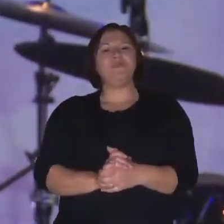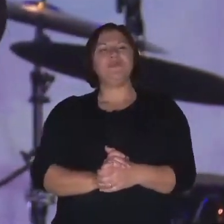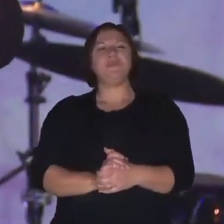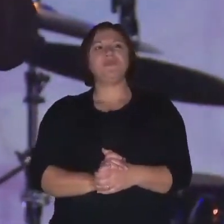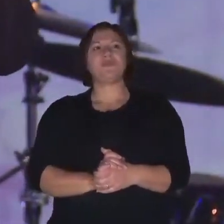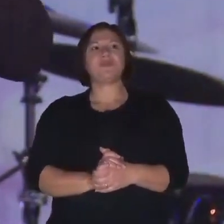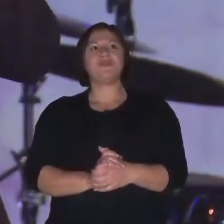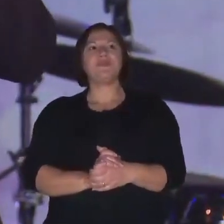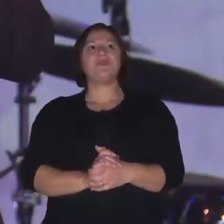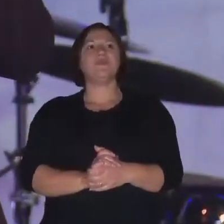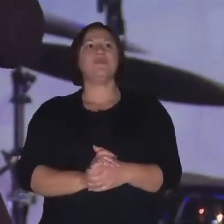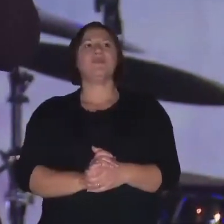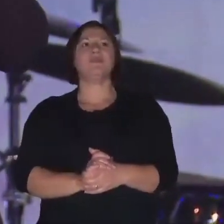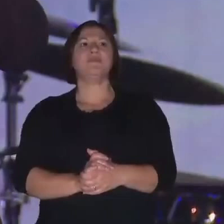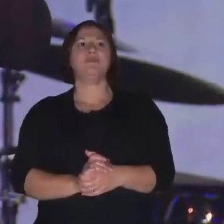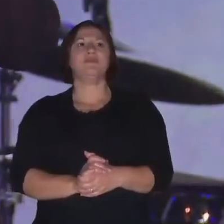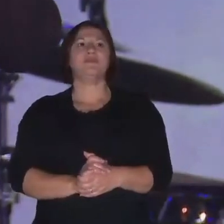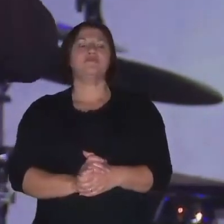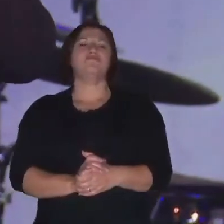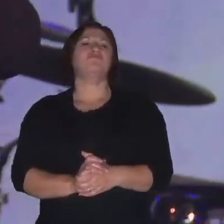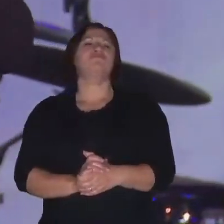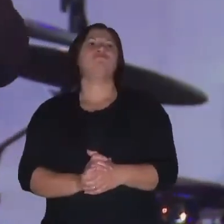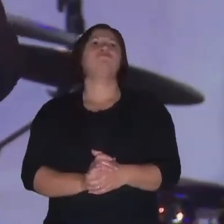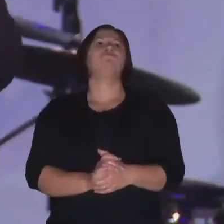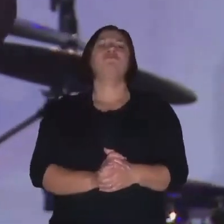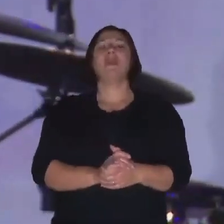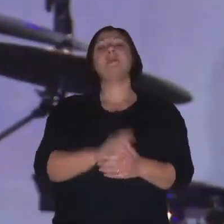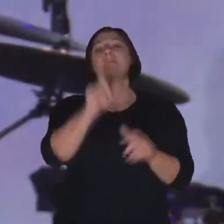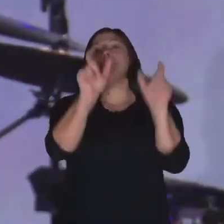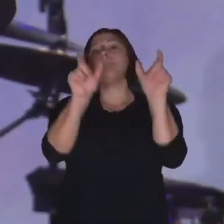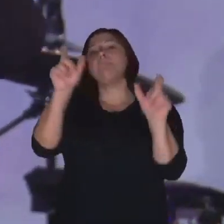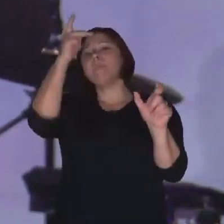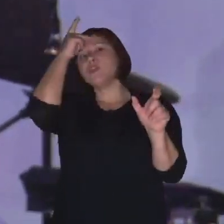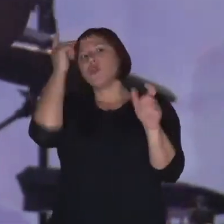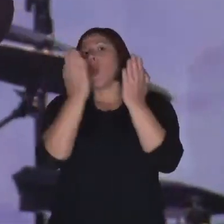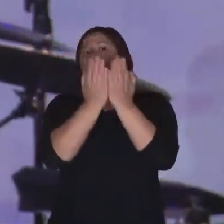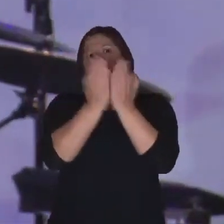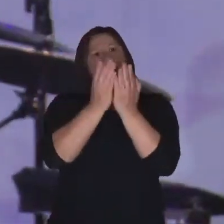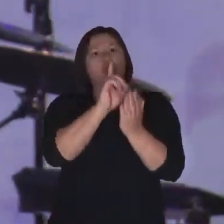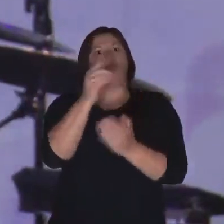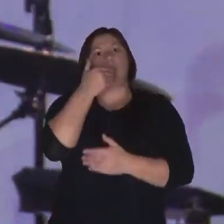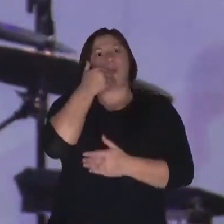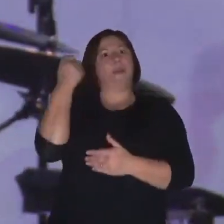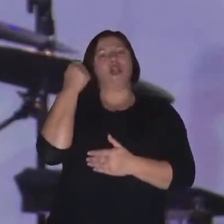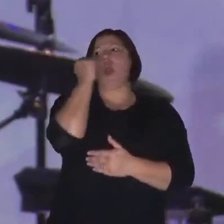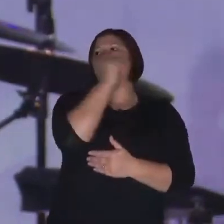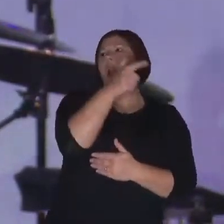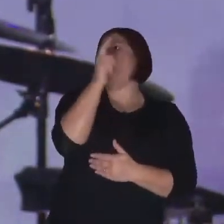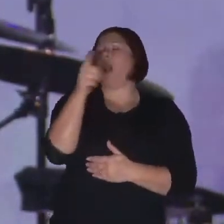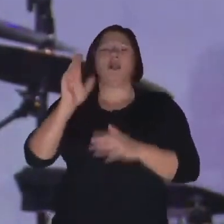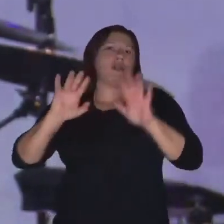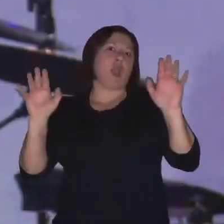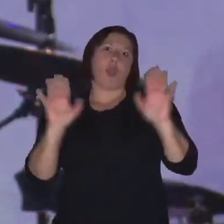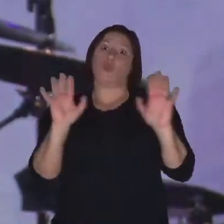A igreja não é melhor que ninguém. Quem é da igreja, ou quem é igreja, não somos melhores que ninguém. Mas a nossa perspectiva